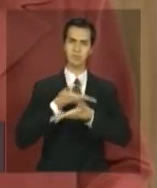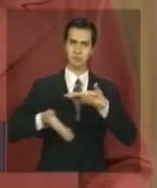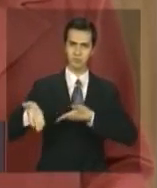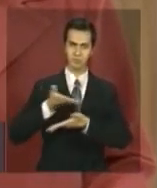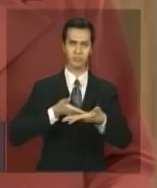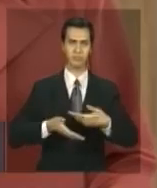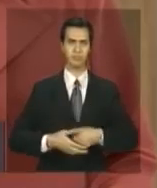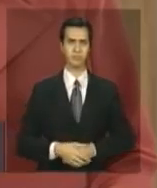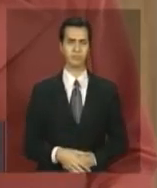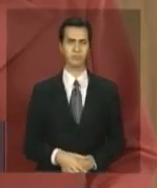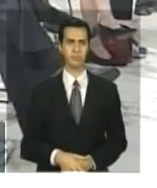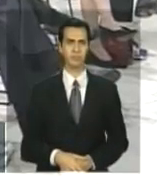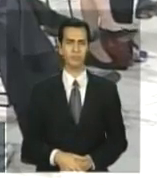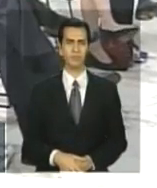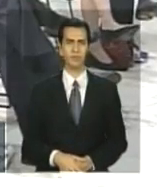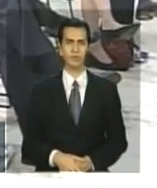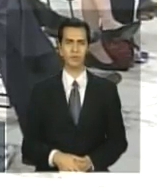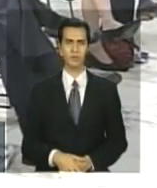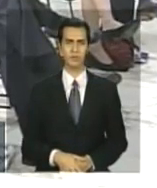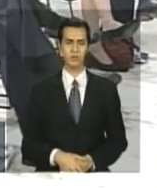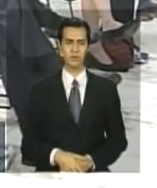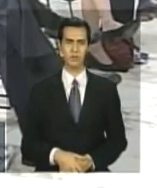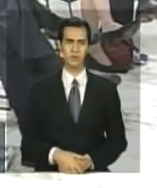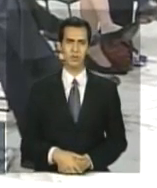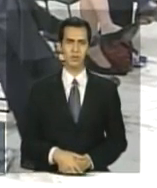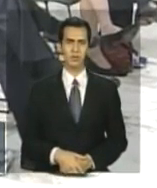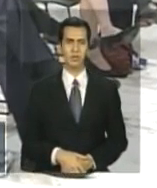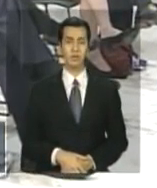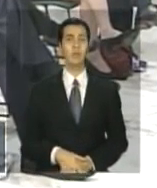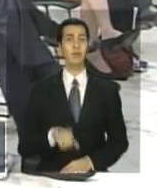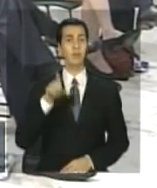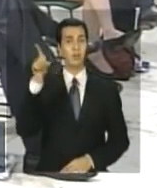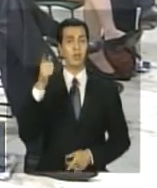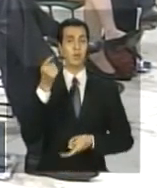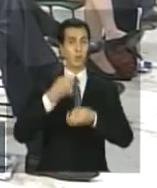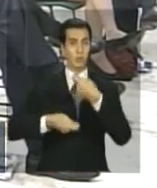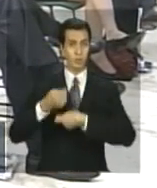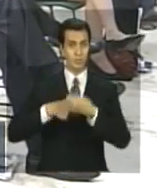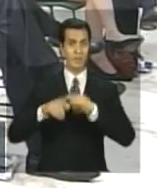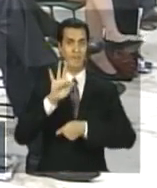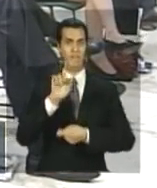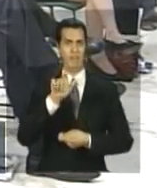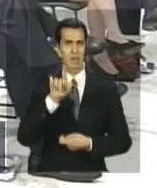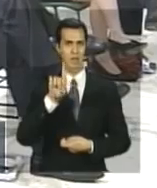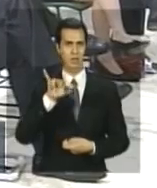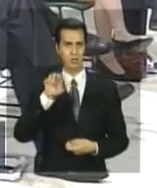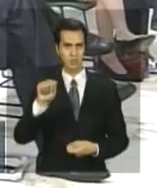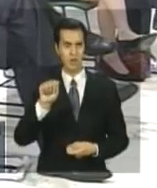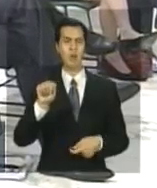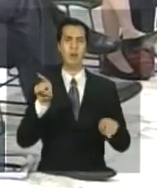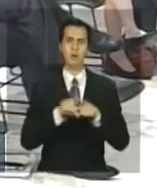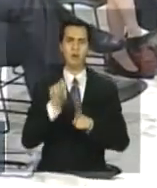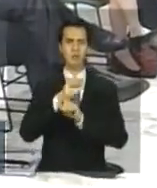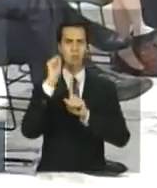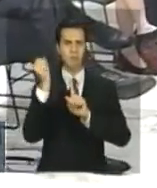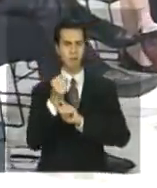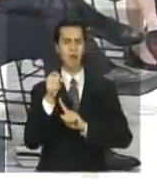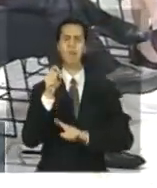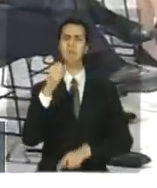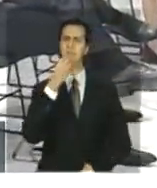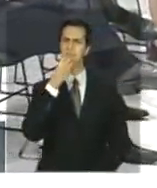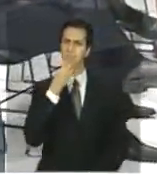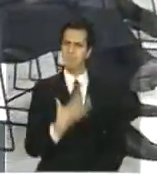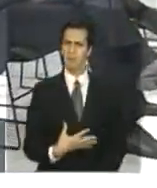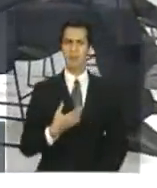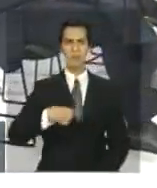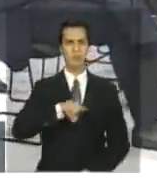princípios. O modelo econômico-social finlandês é forte inspiração para todos